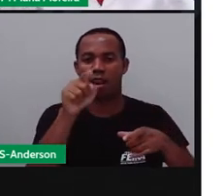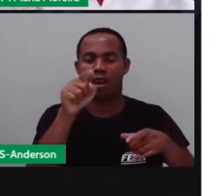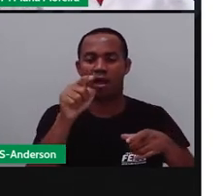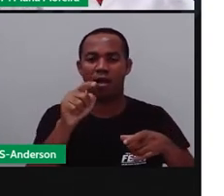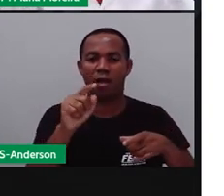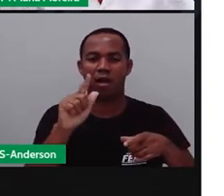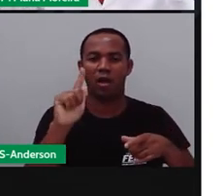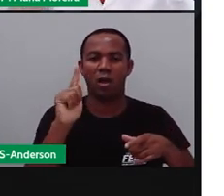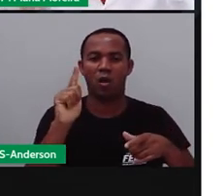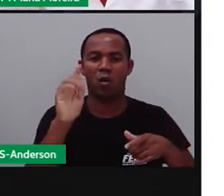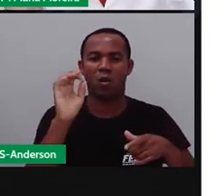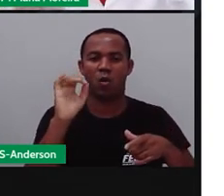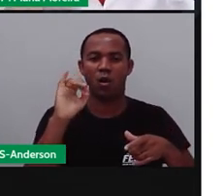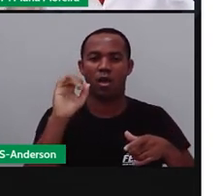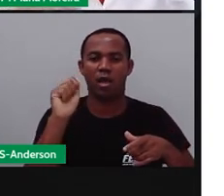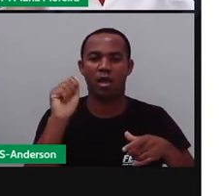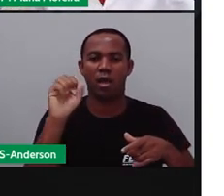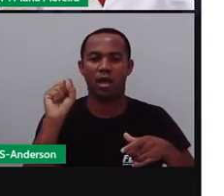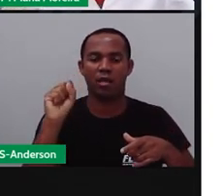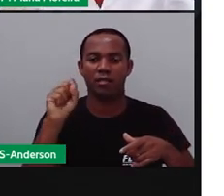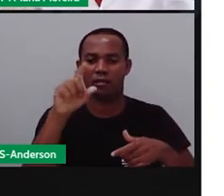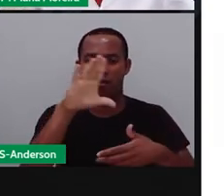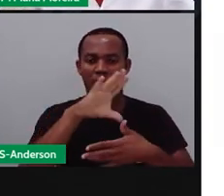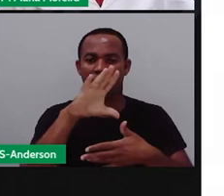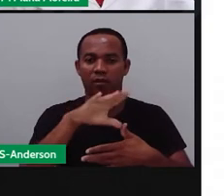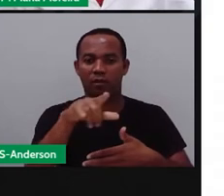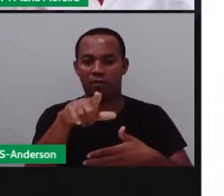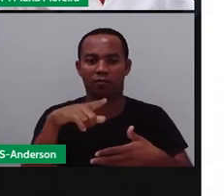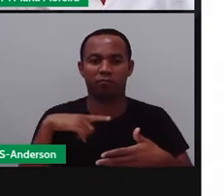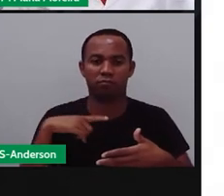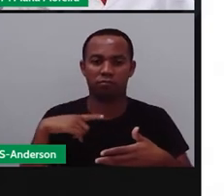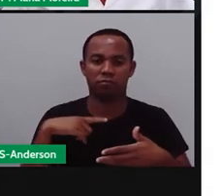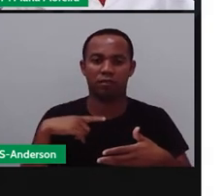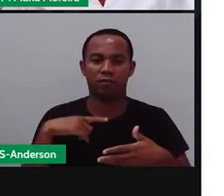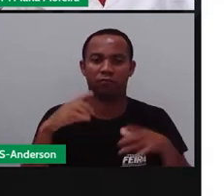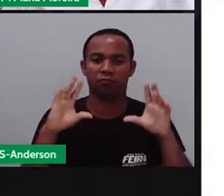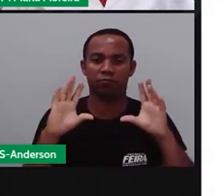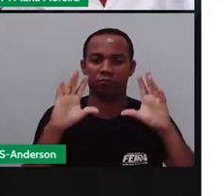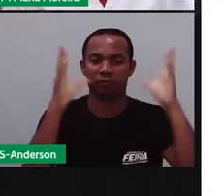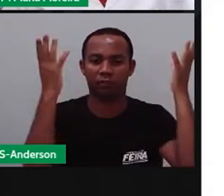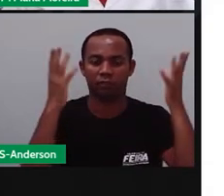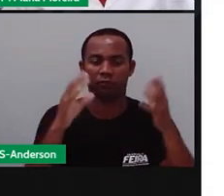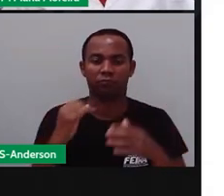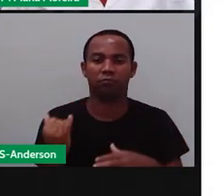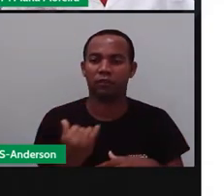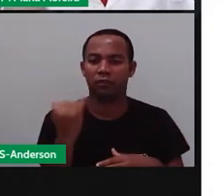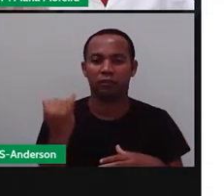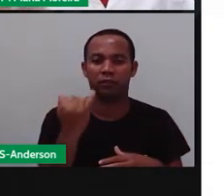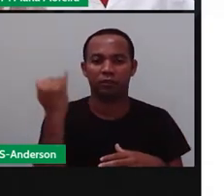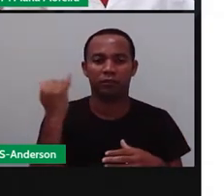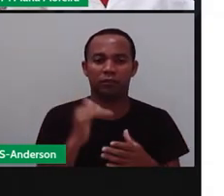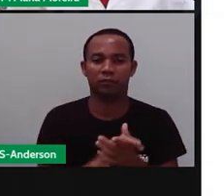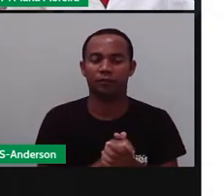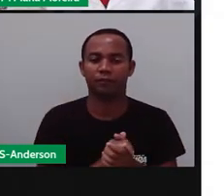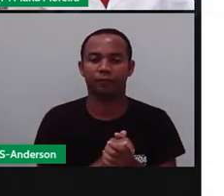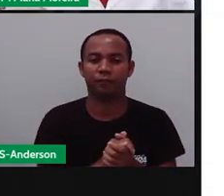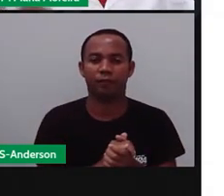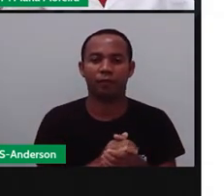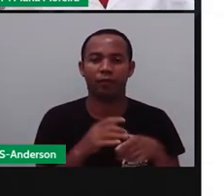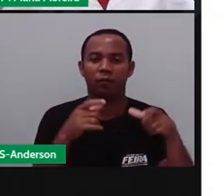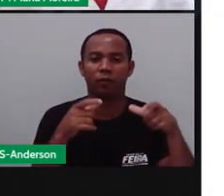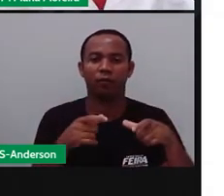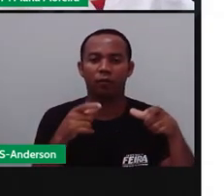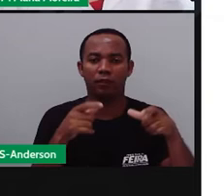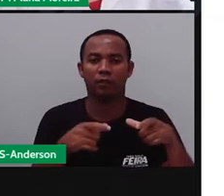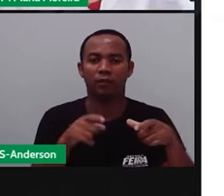de festejos juninos, a prova vai falar bem mais sobre esses festejos. No entanto, né, agora vamos falar sobre a festa do Divino, que